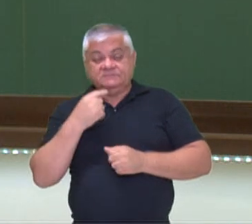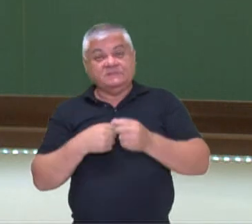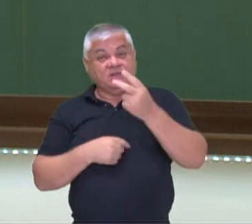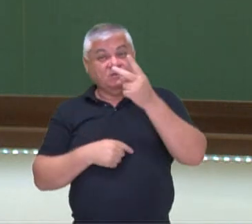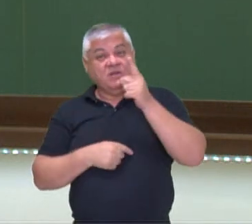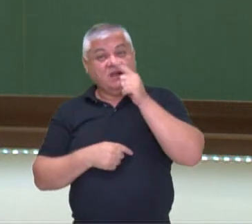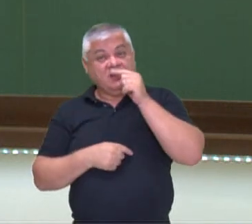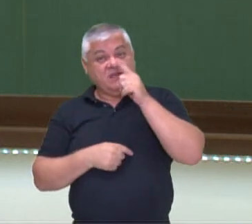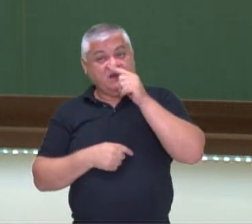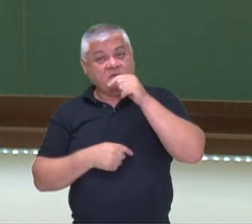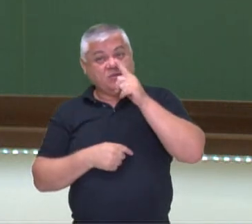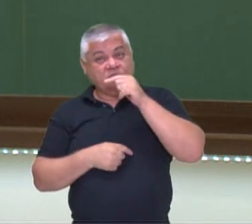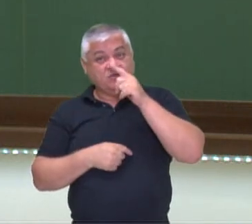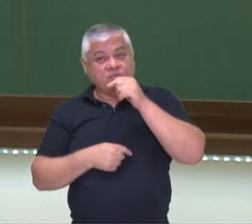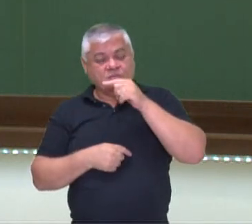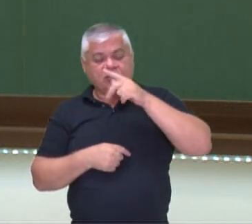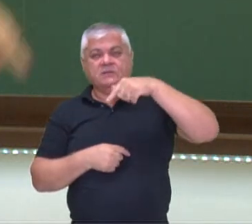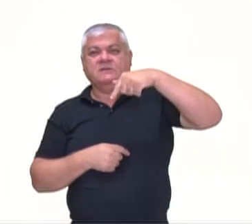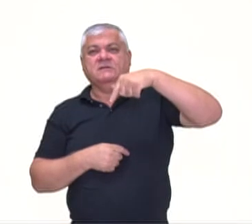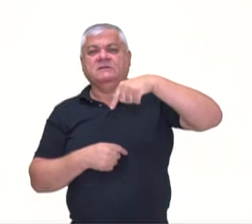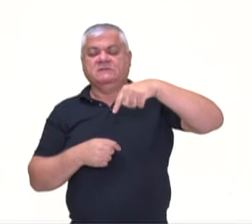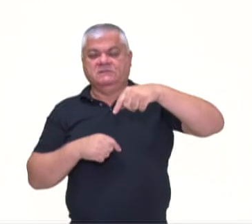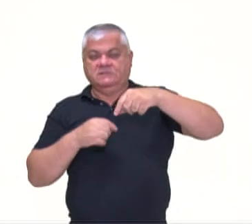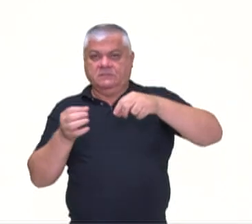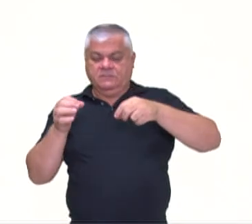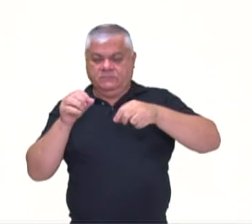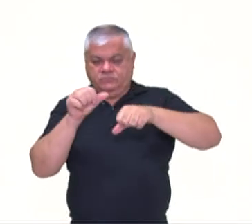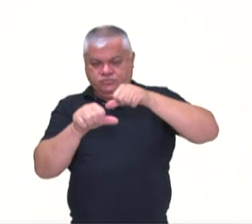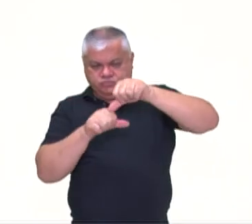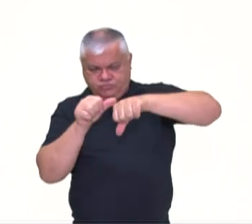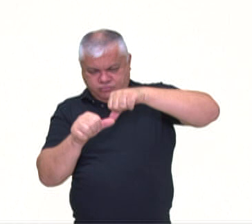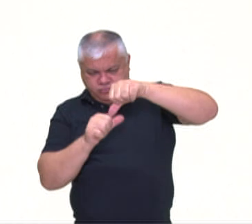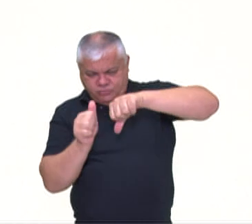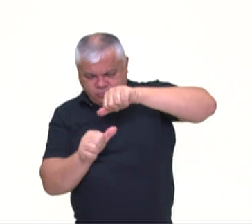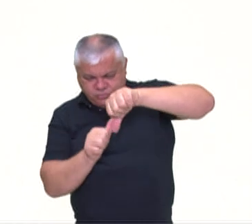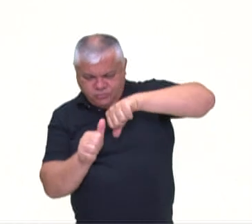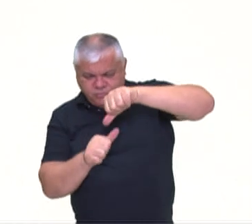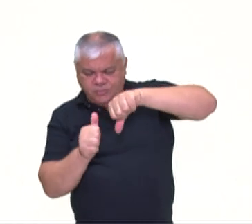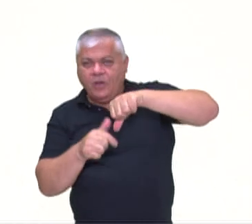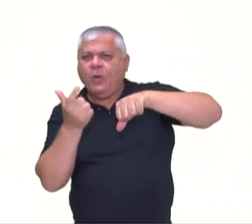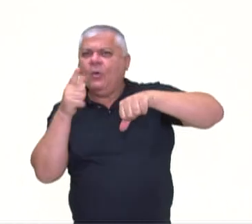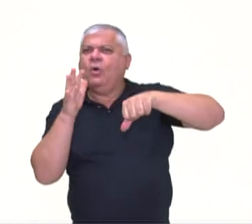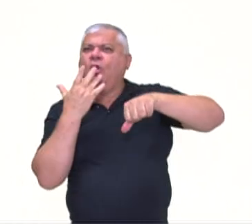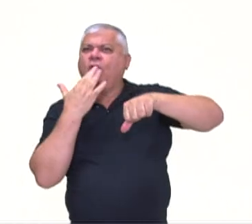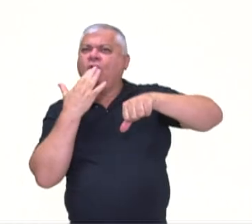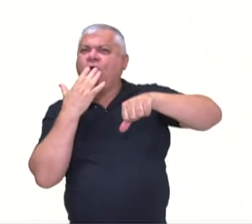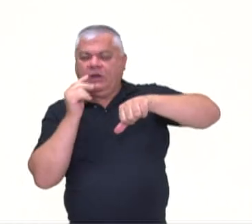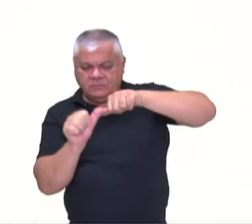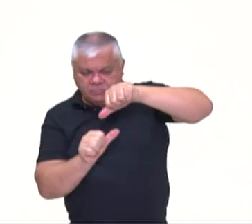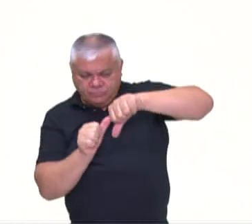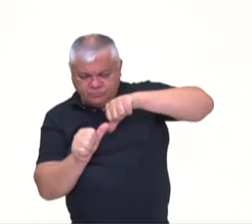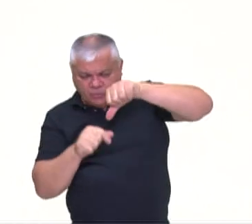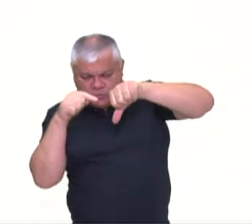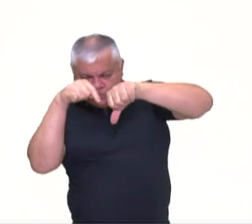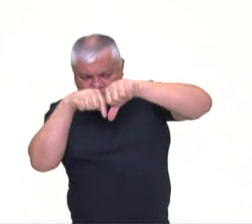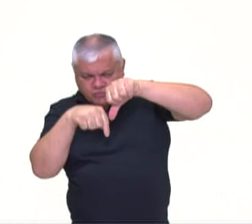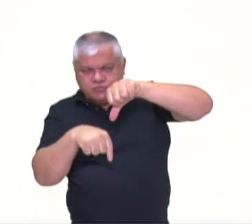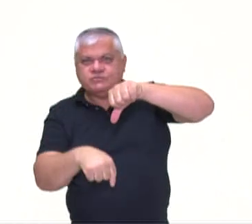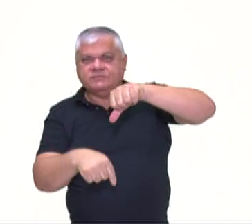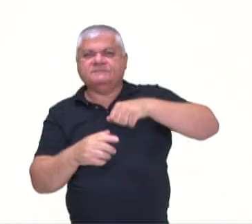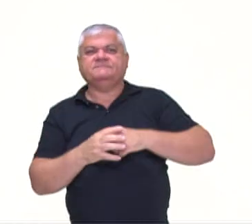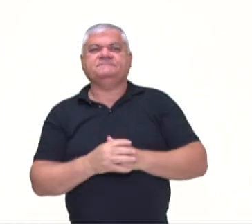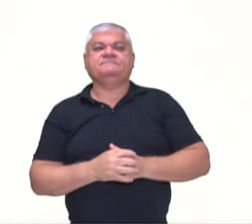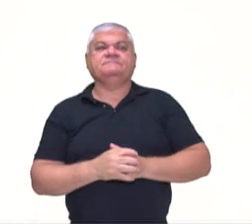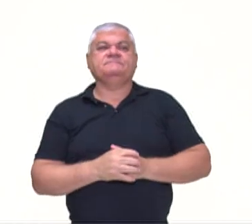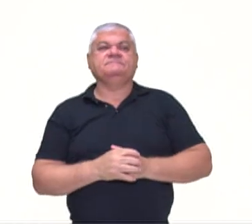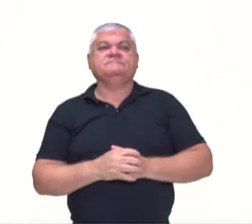líquidos incolores a princípio e você gera uma outra substância e essa substância vai para o fundo, tá bem? Vamos